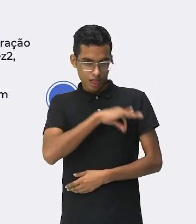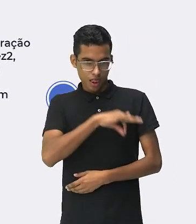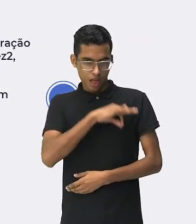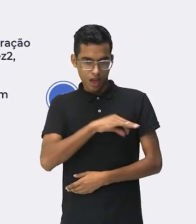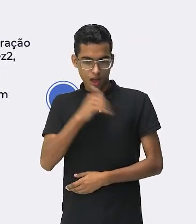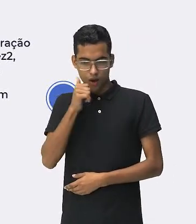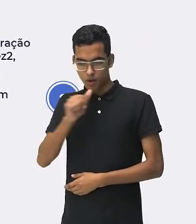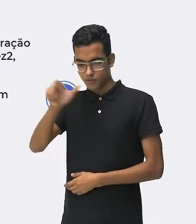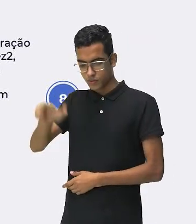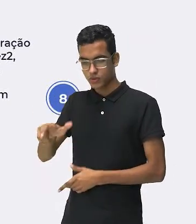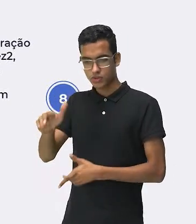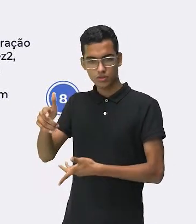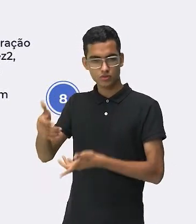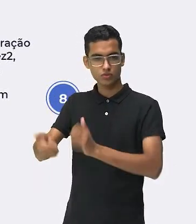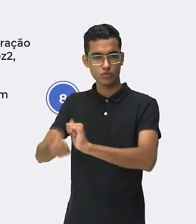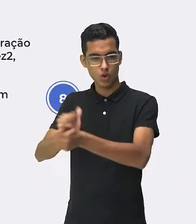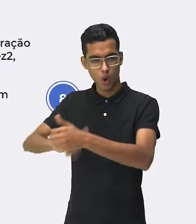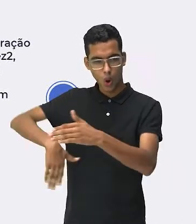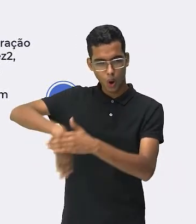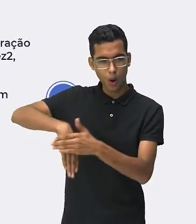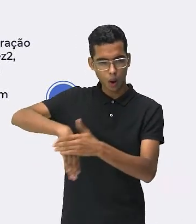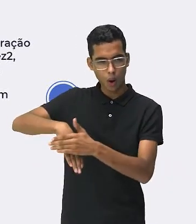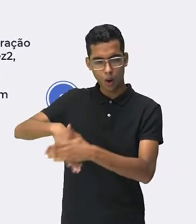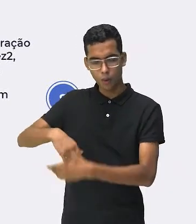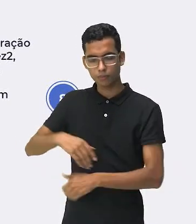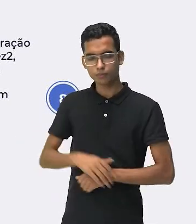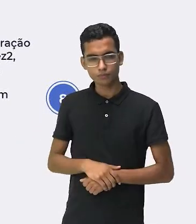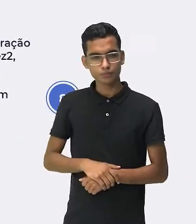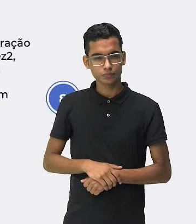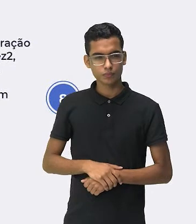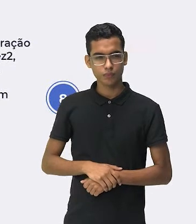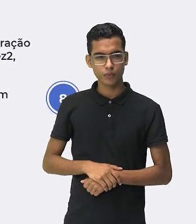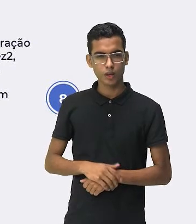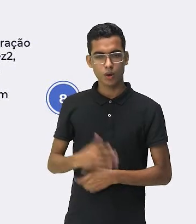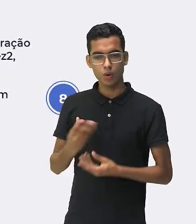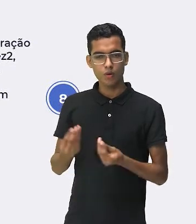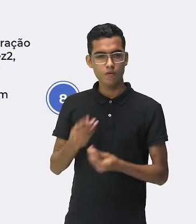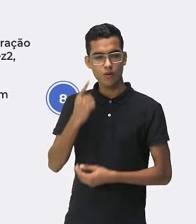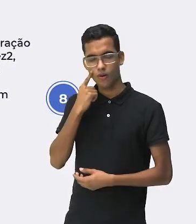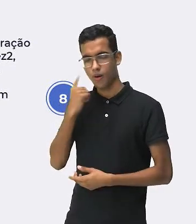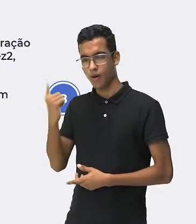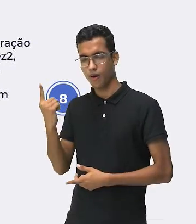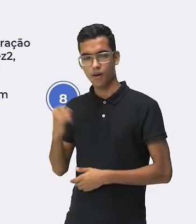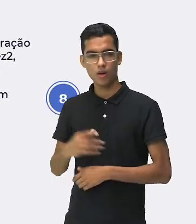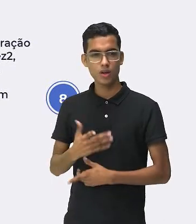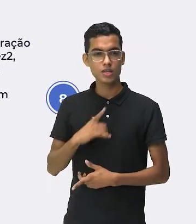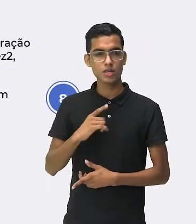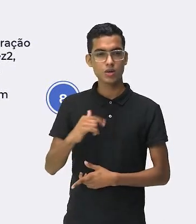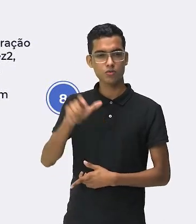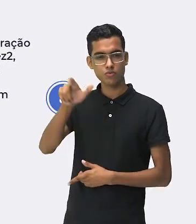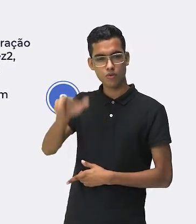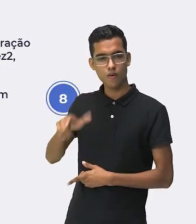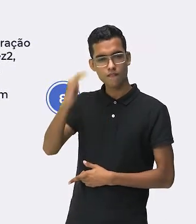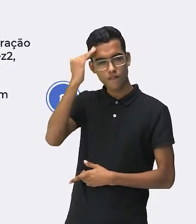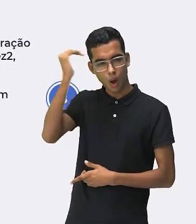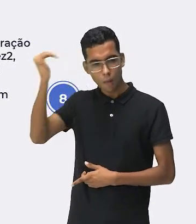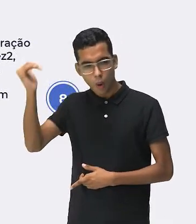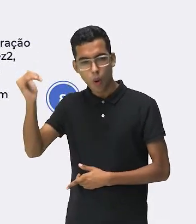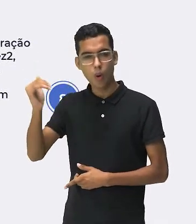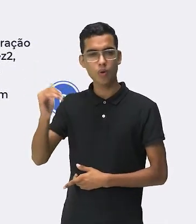um jogador de elite, né, conhecido, ele ganha em torno de 84 milhões de